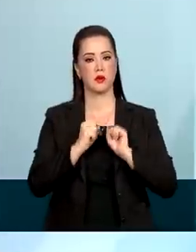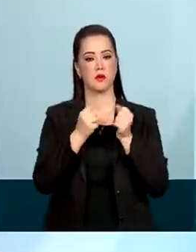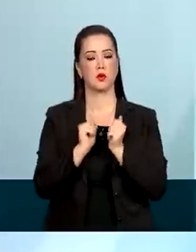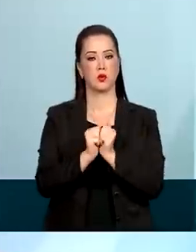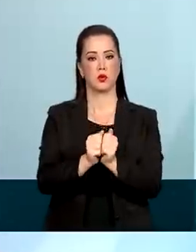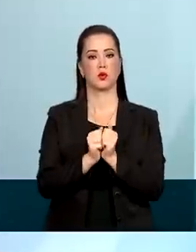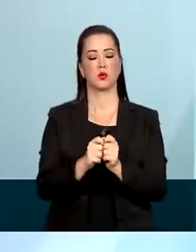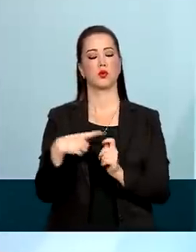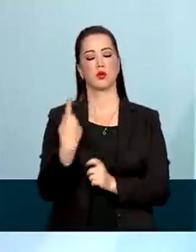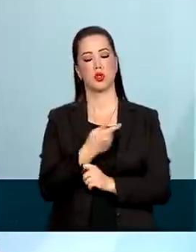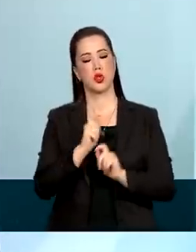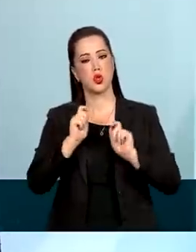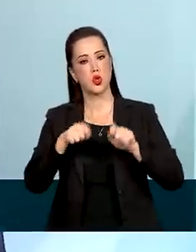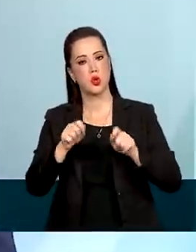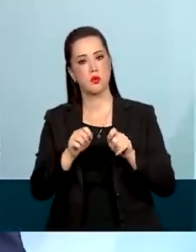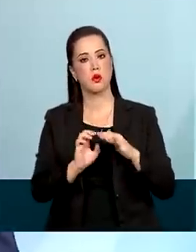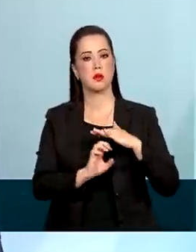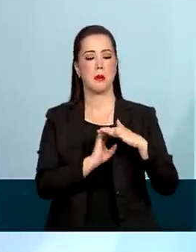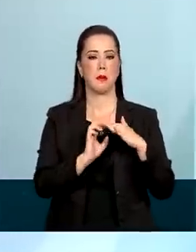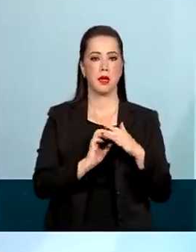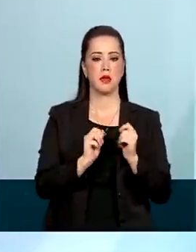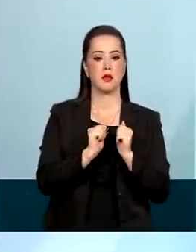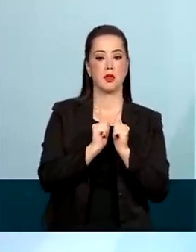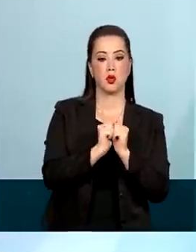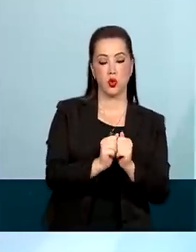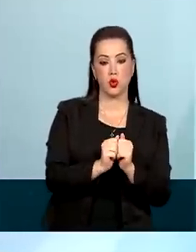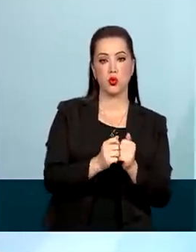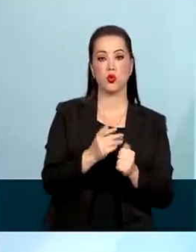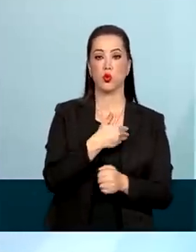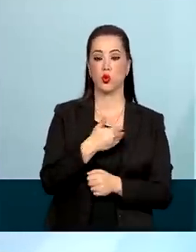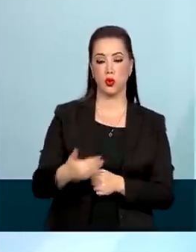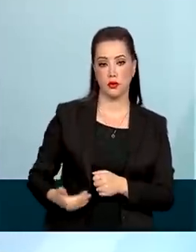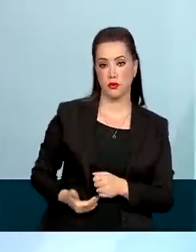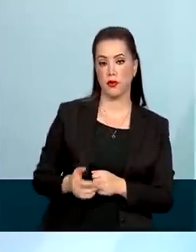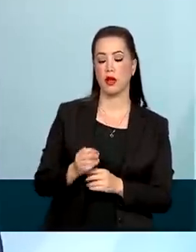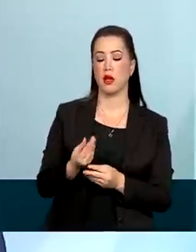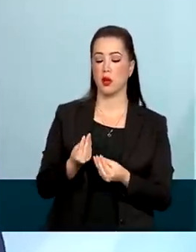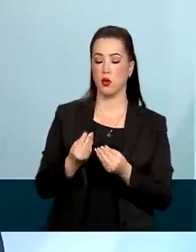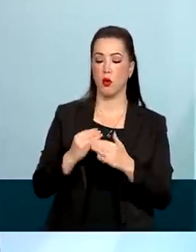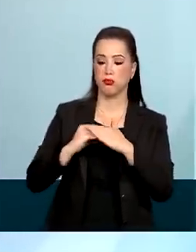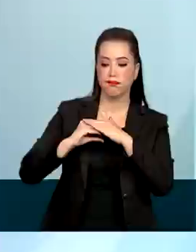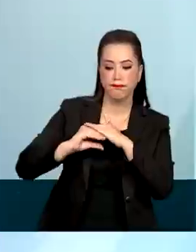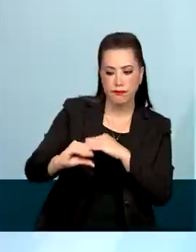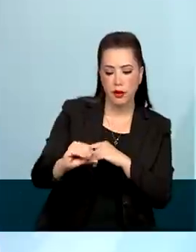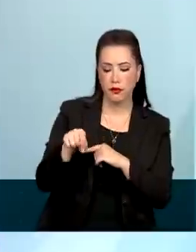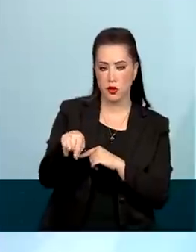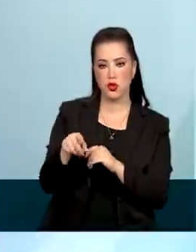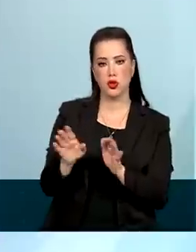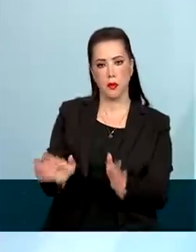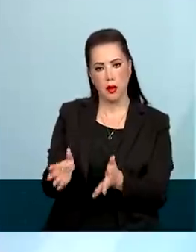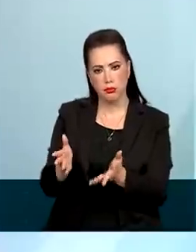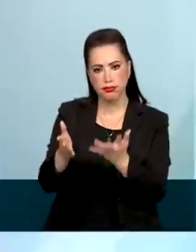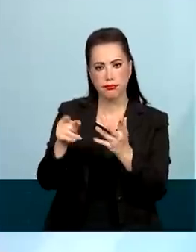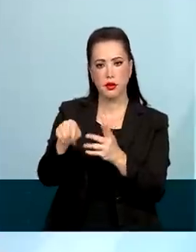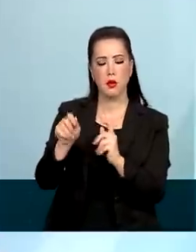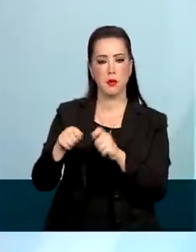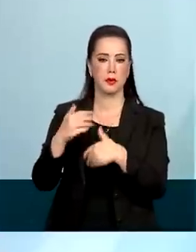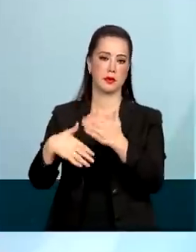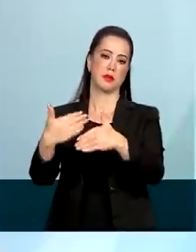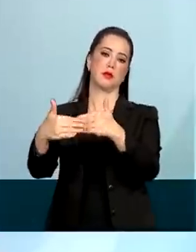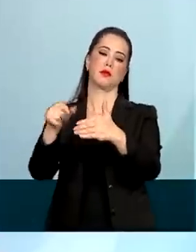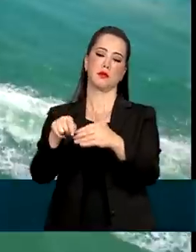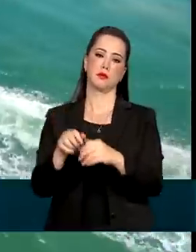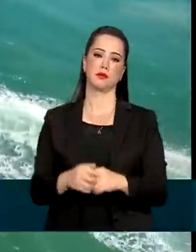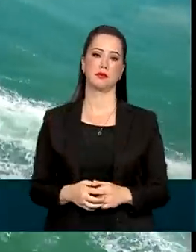poder privado é investimos então Nagem de frescura que é assim a grande alavanca para o país seguir essa rota de desenvolvimento